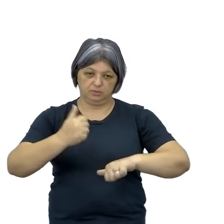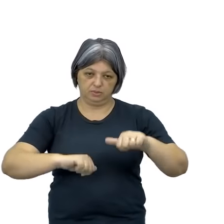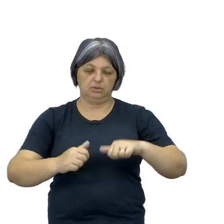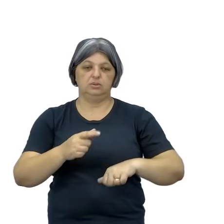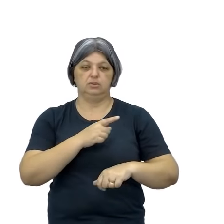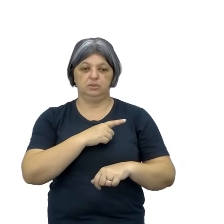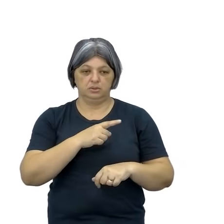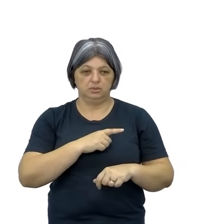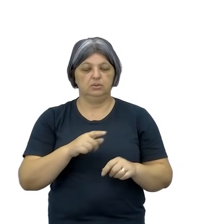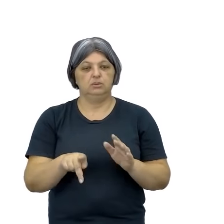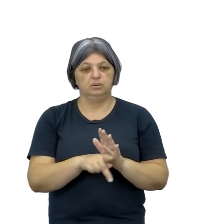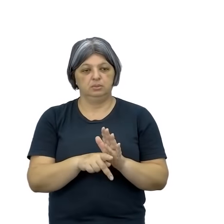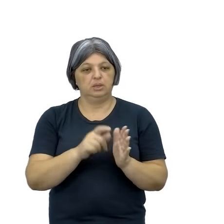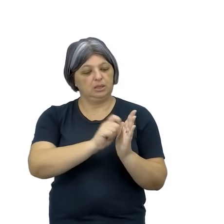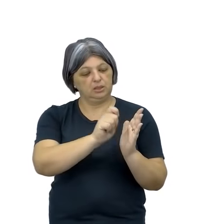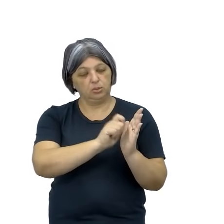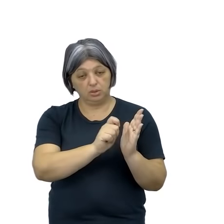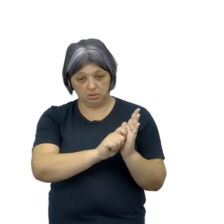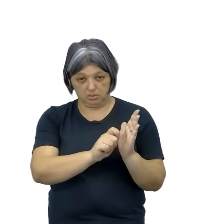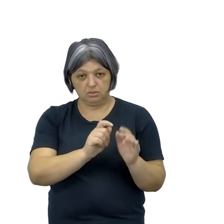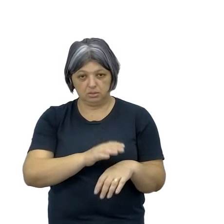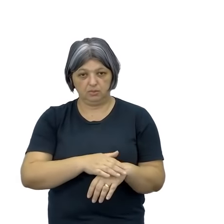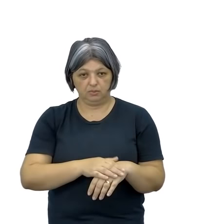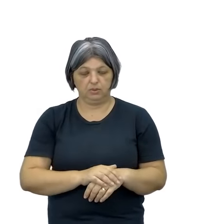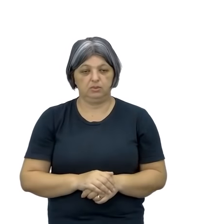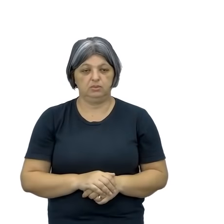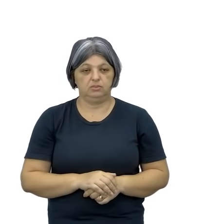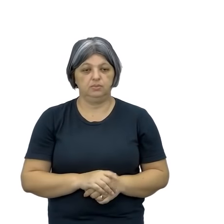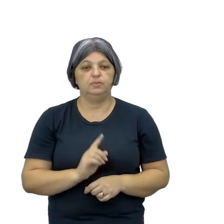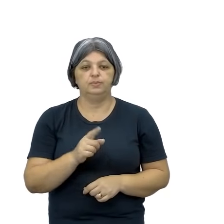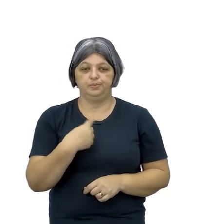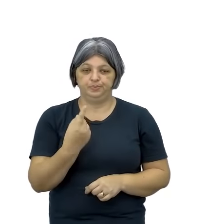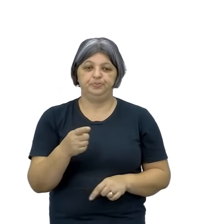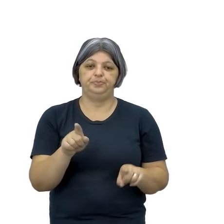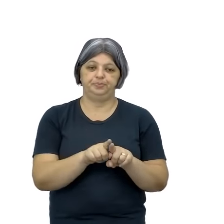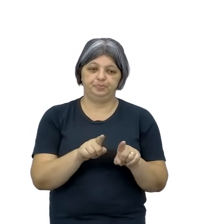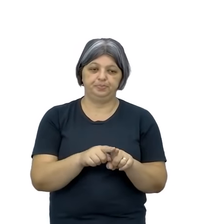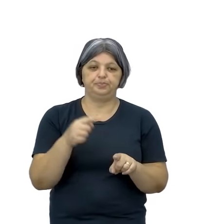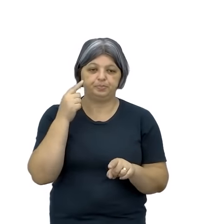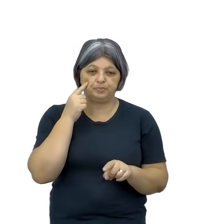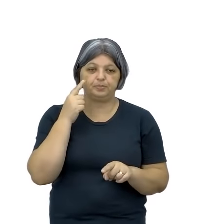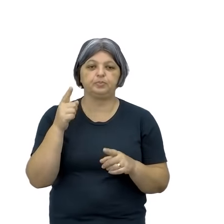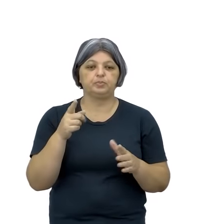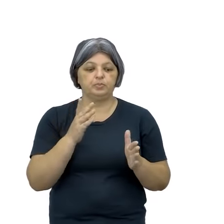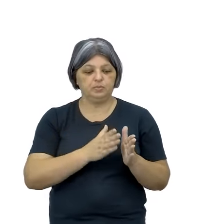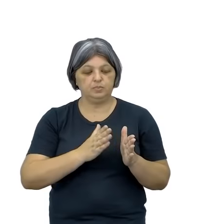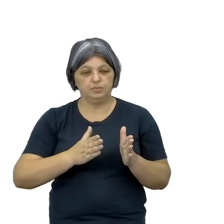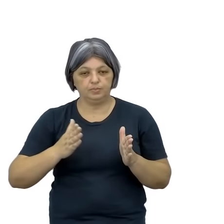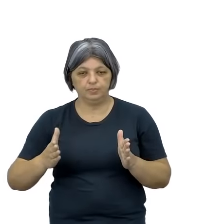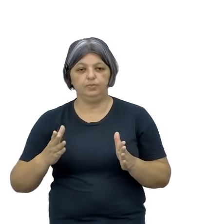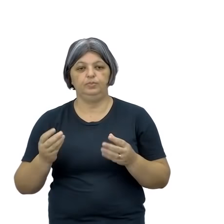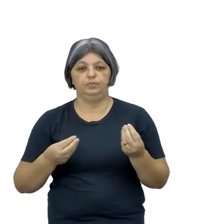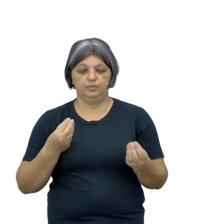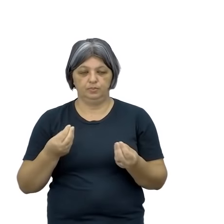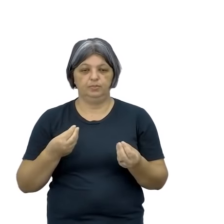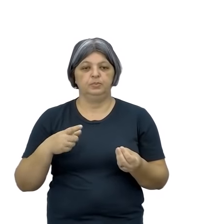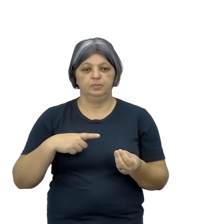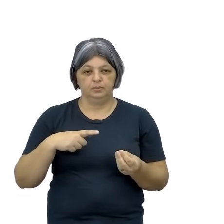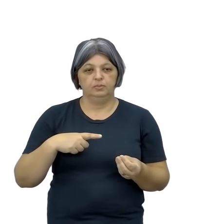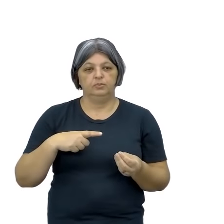as anotações que vocês fazem, né? E aqui nós vamos falar um pouquinho também desse processo, onde vocês também já têm